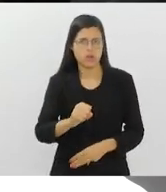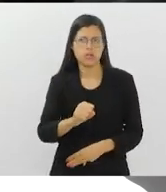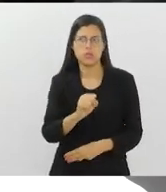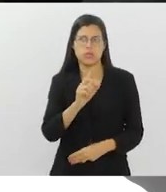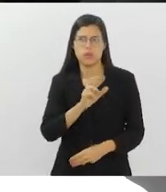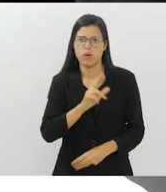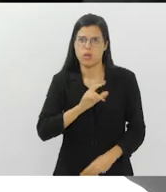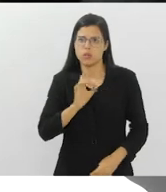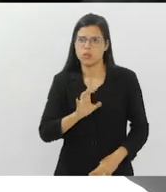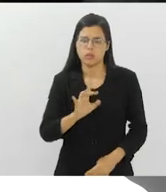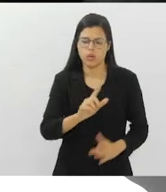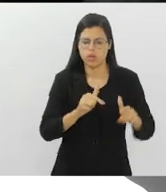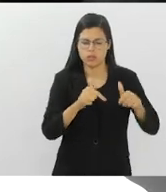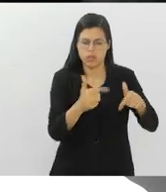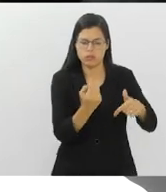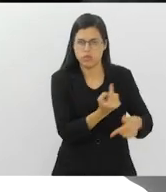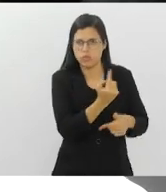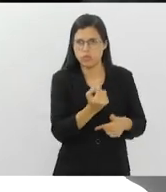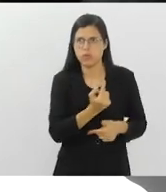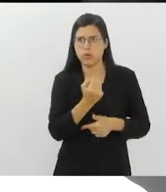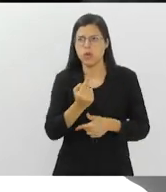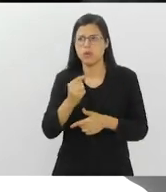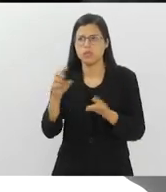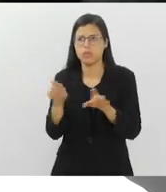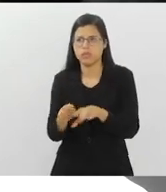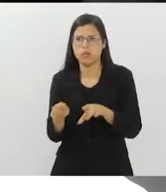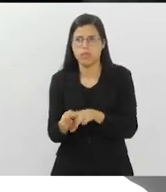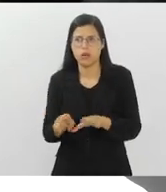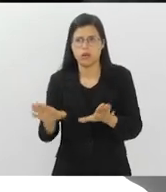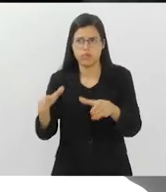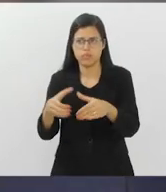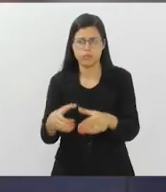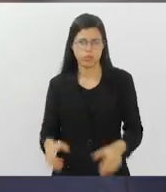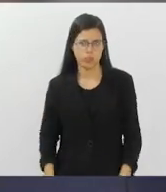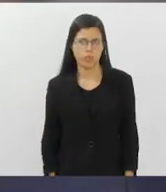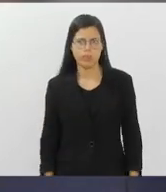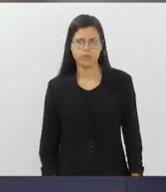individual, fazendo a regulação desse reajuste do plano individual, como do reajuste coletivo.